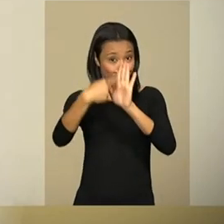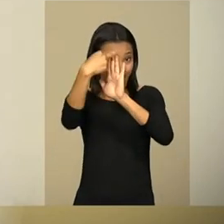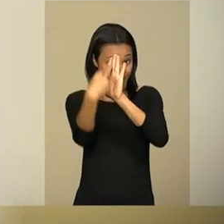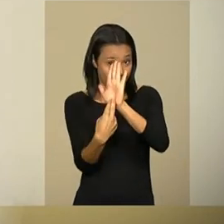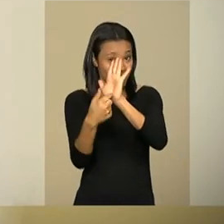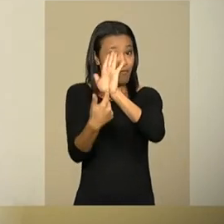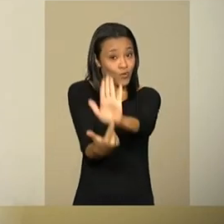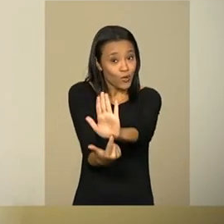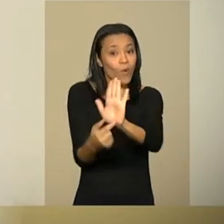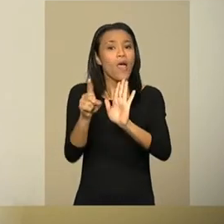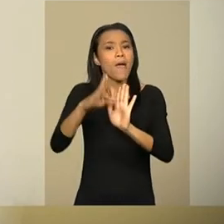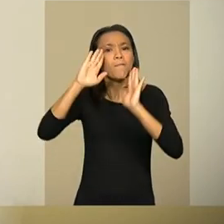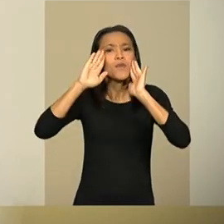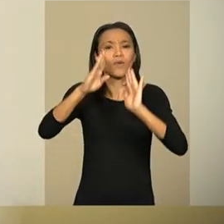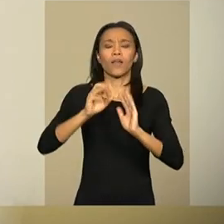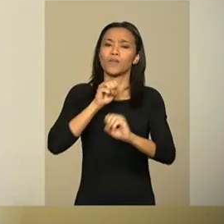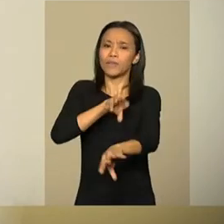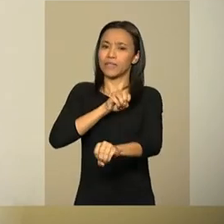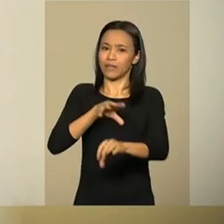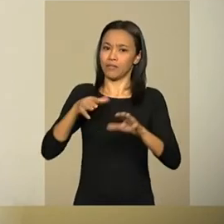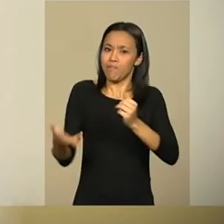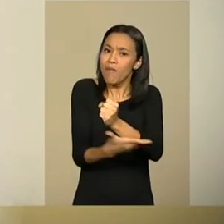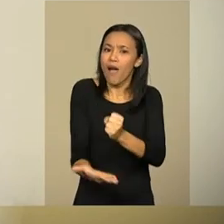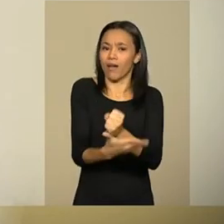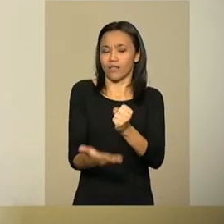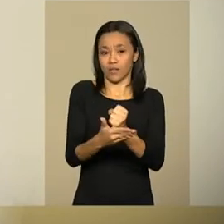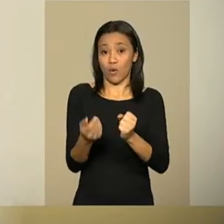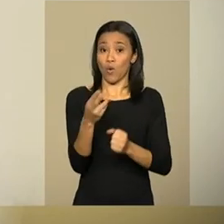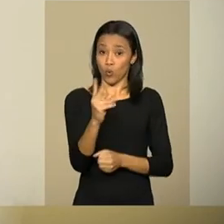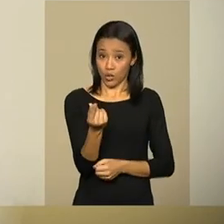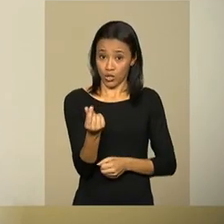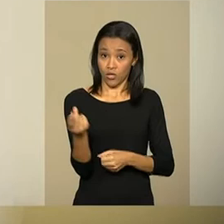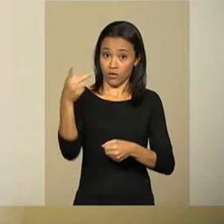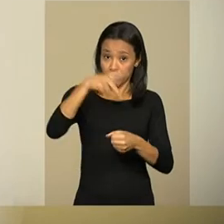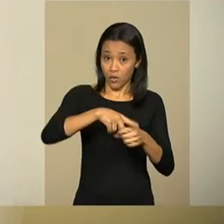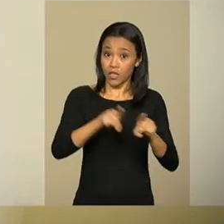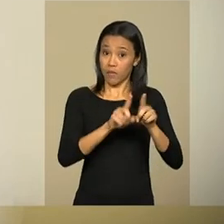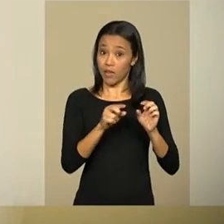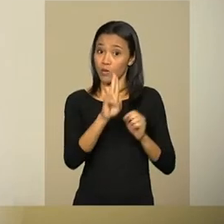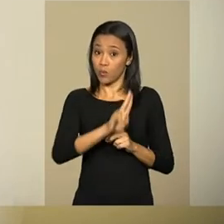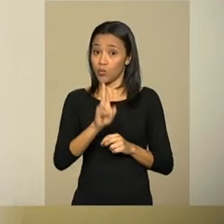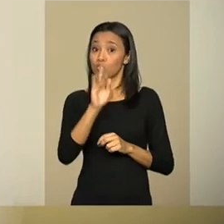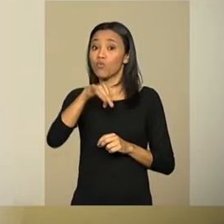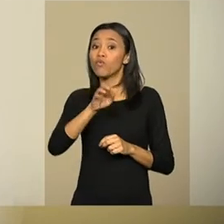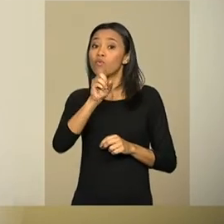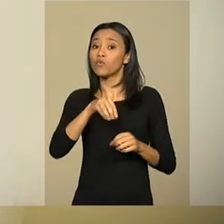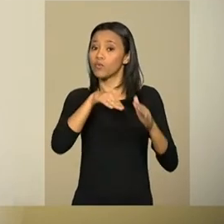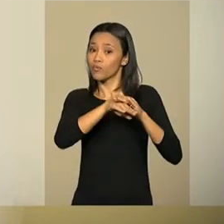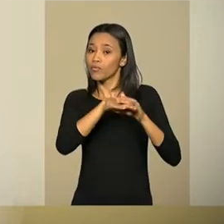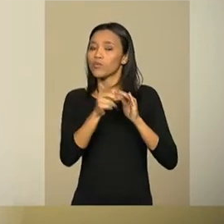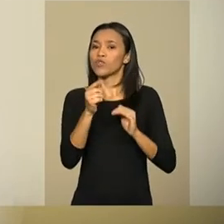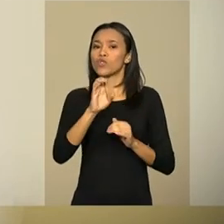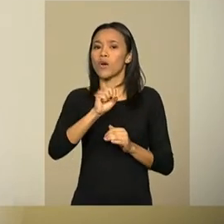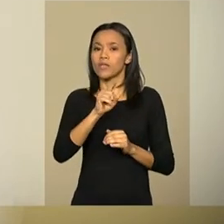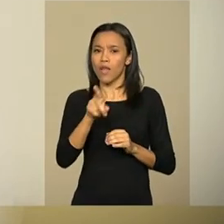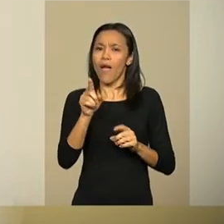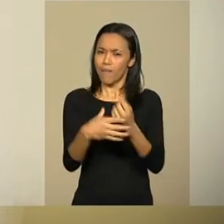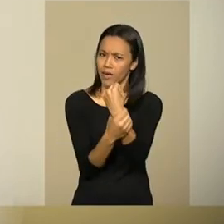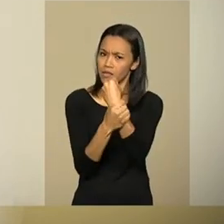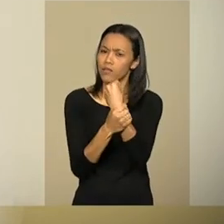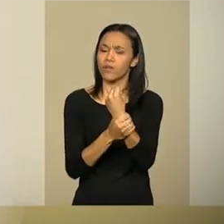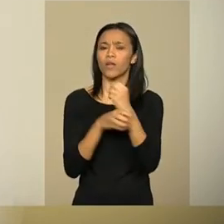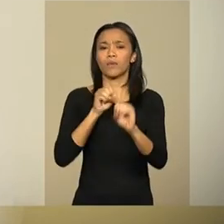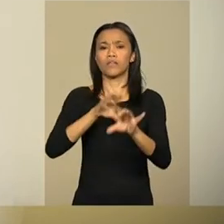prioridade deve ser Educação Básica os recursos dos fortes e do Fundo Social são essenciais para garantir a educação de